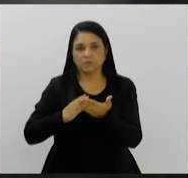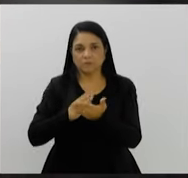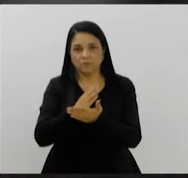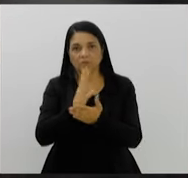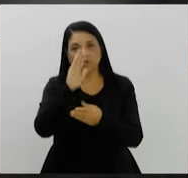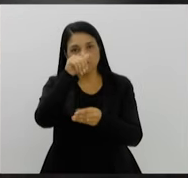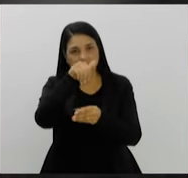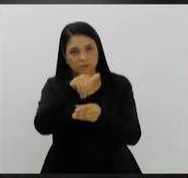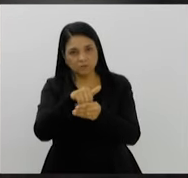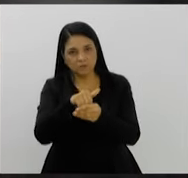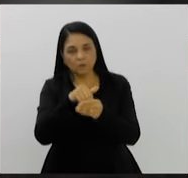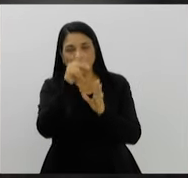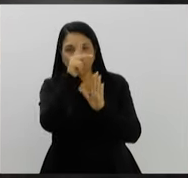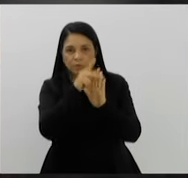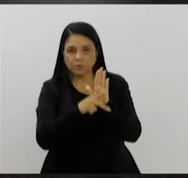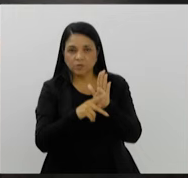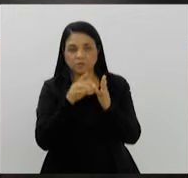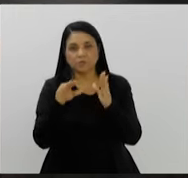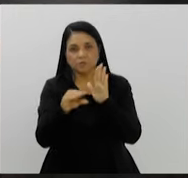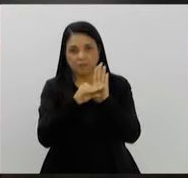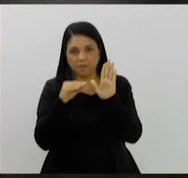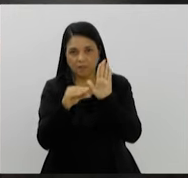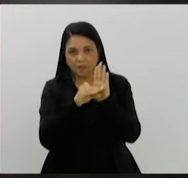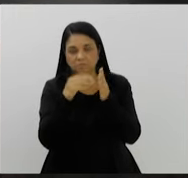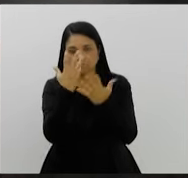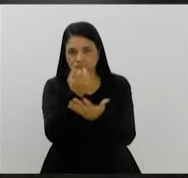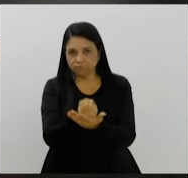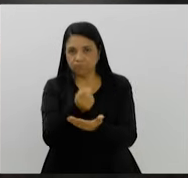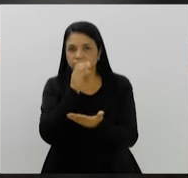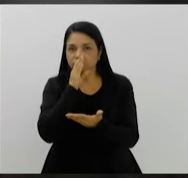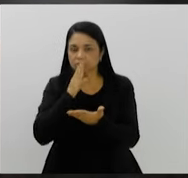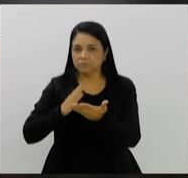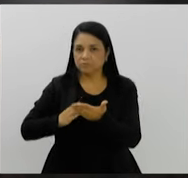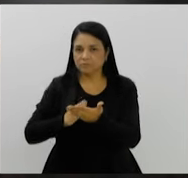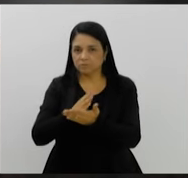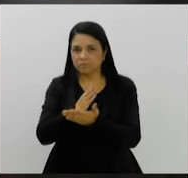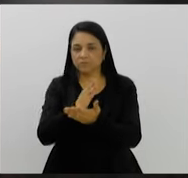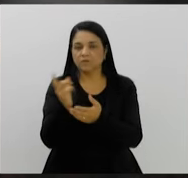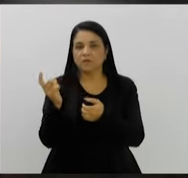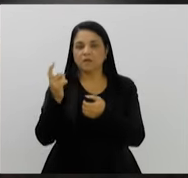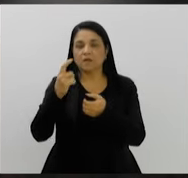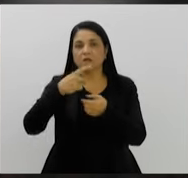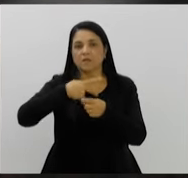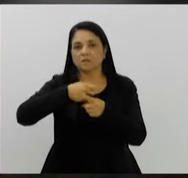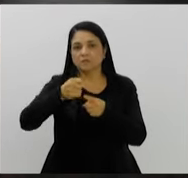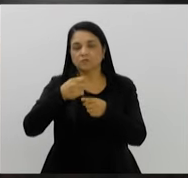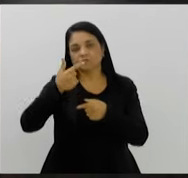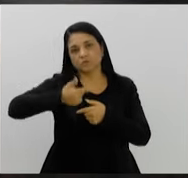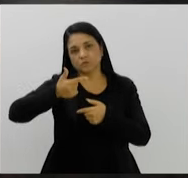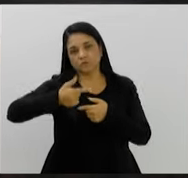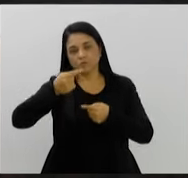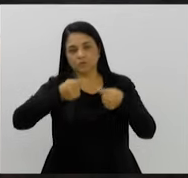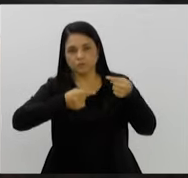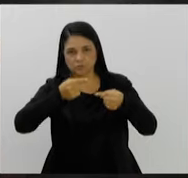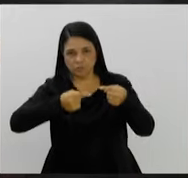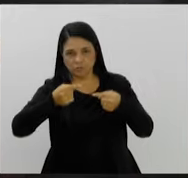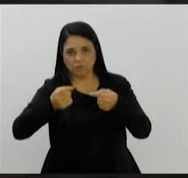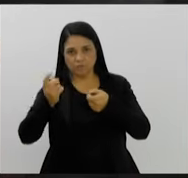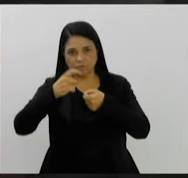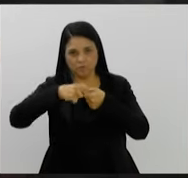em votação o projeto emendado senhores que aprovam permaneçam Como estão aprovado vai redação do vencido para segunda